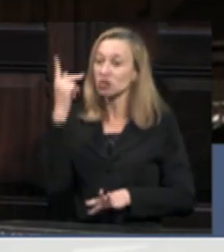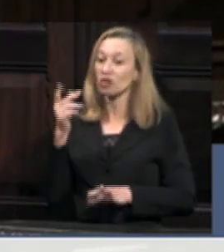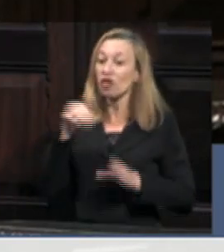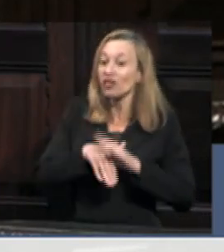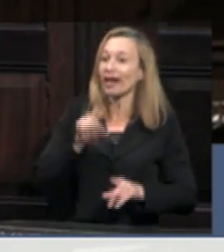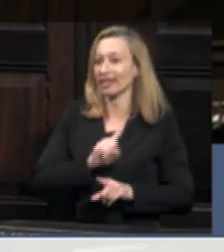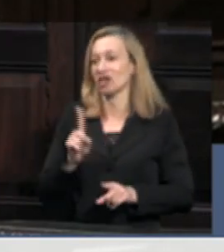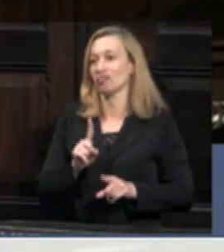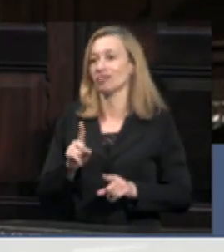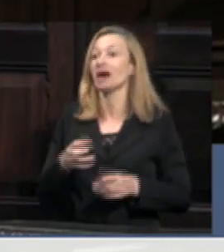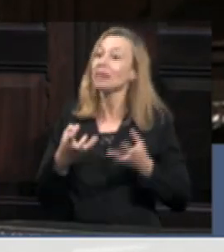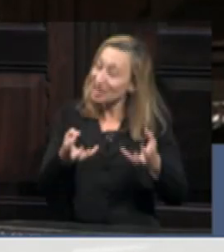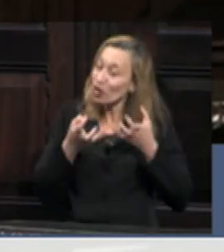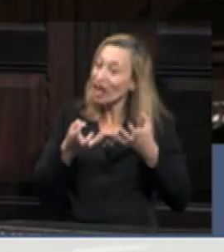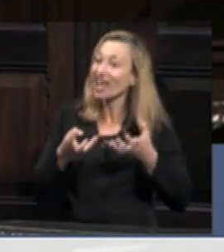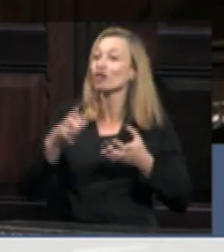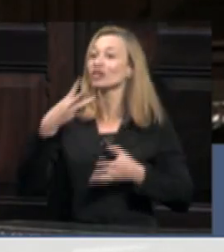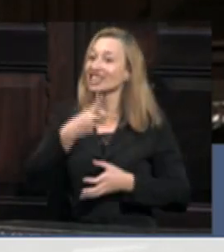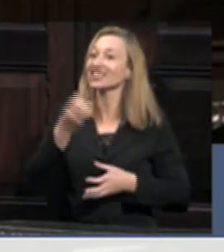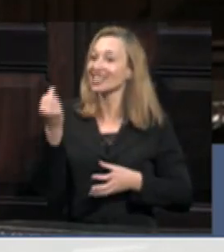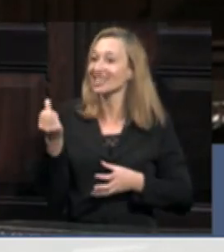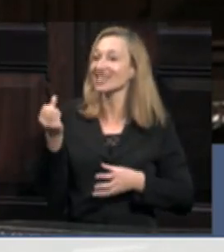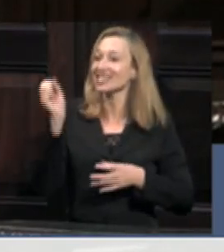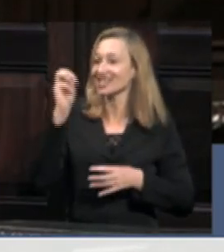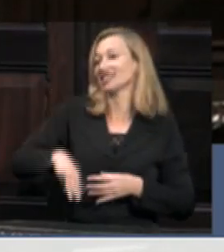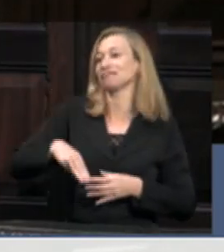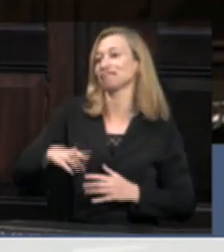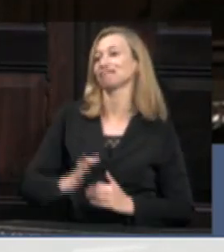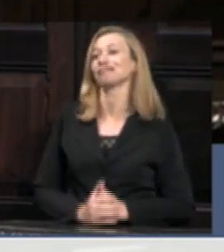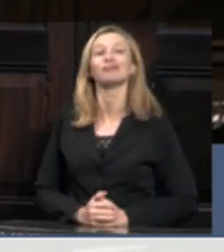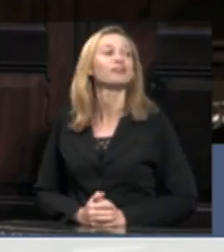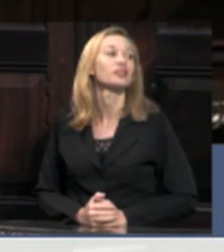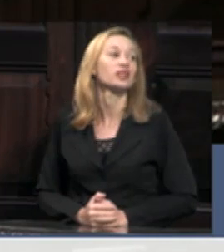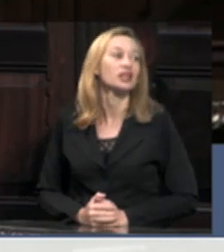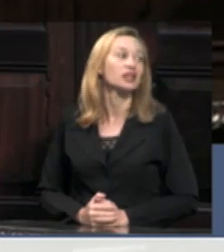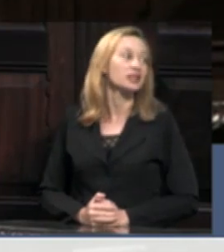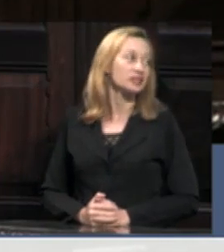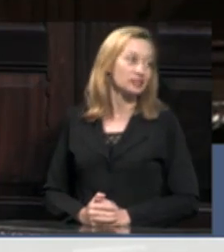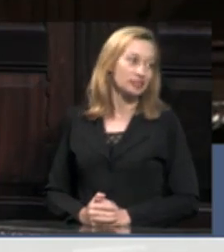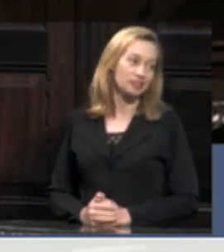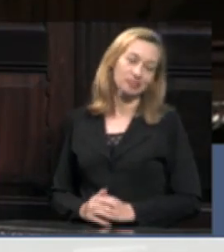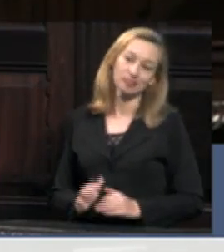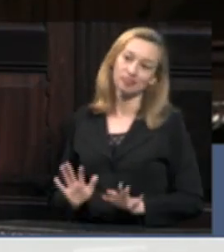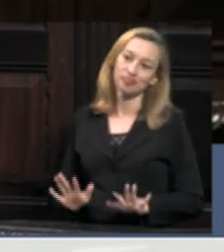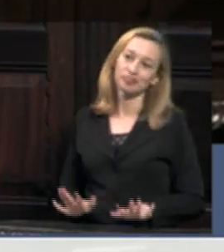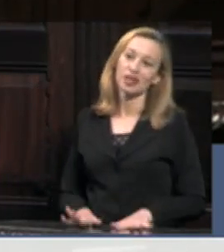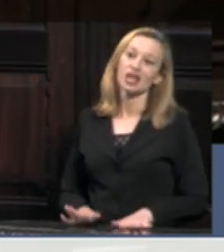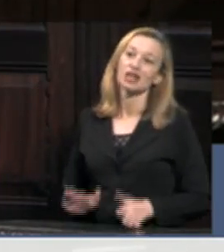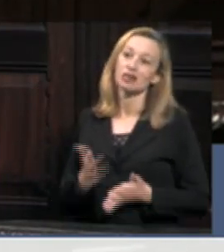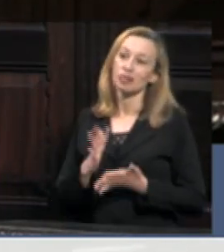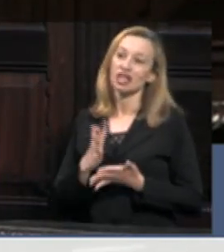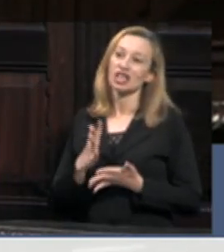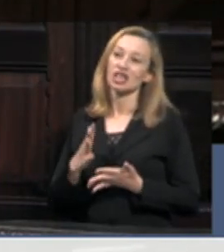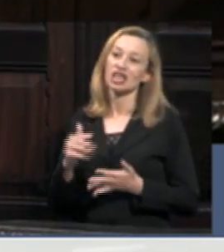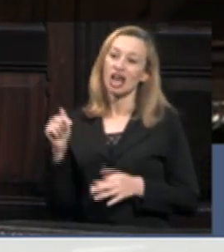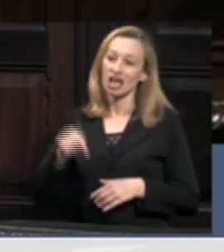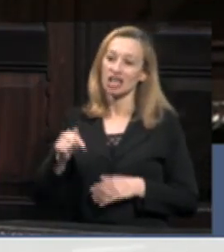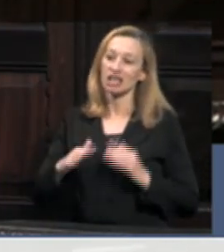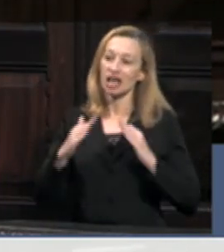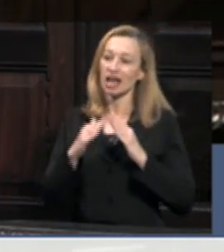os 36 sim. Pelo menos aqui na casa já tem